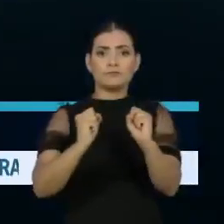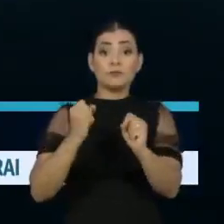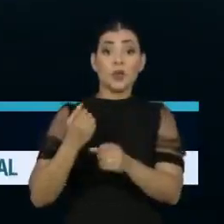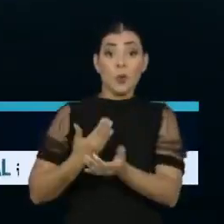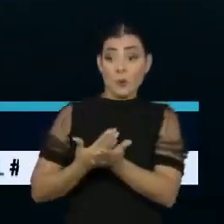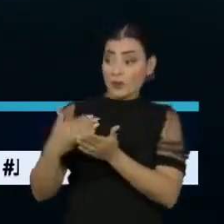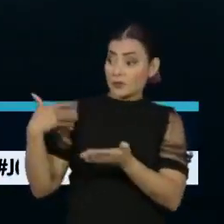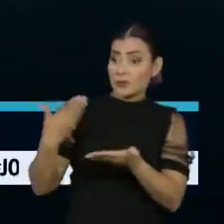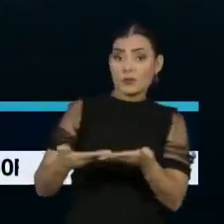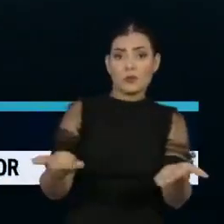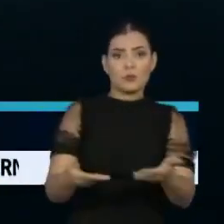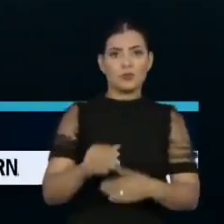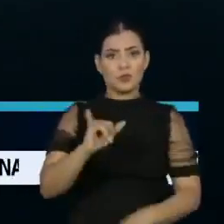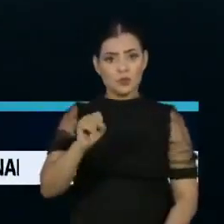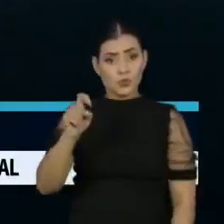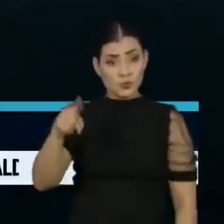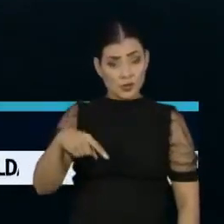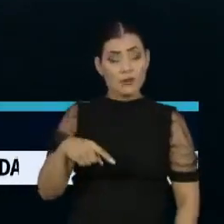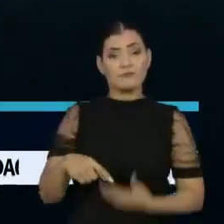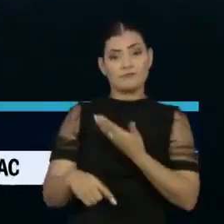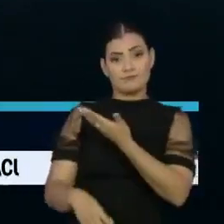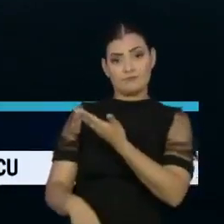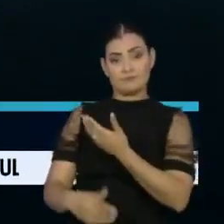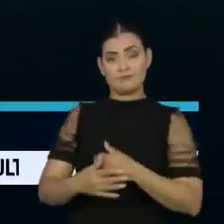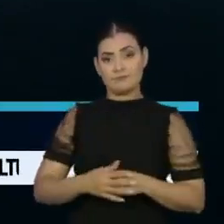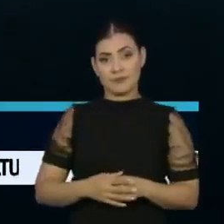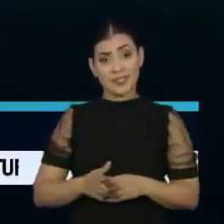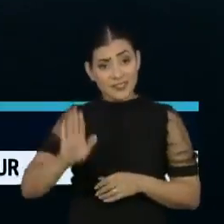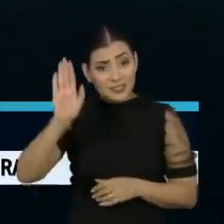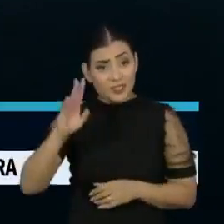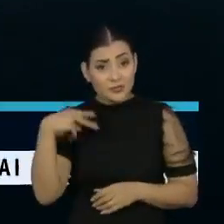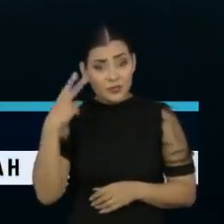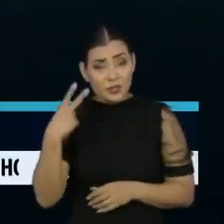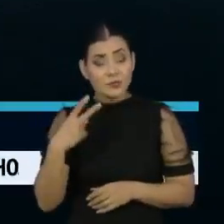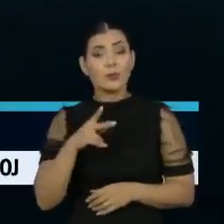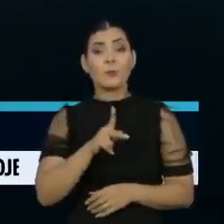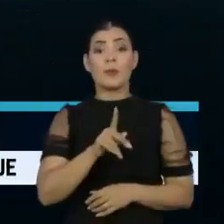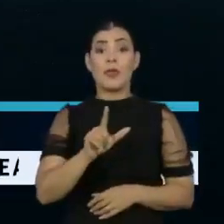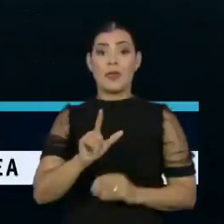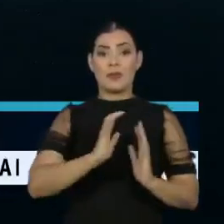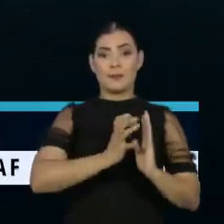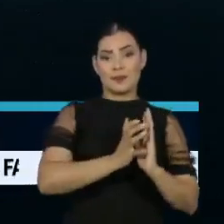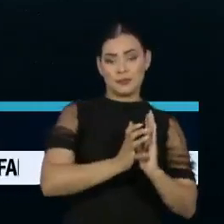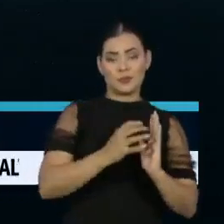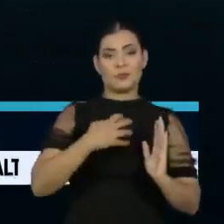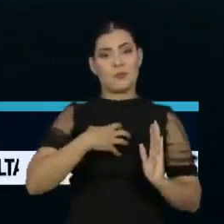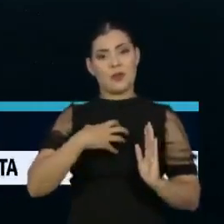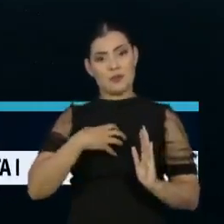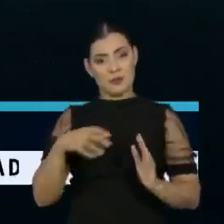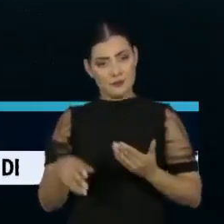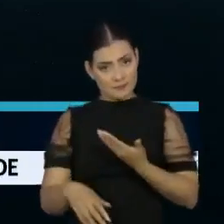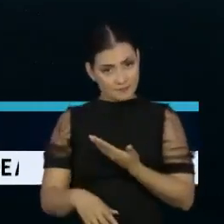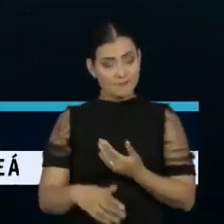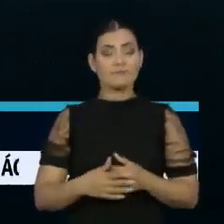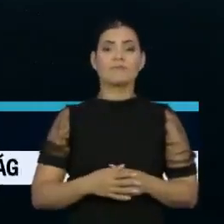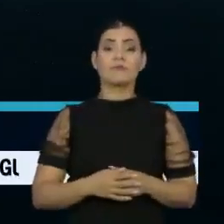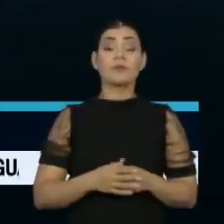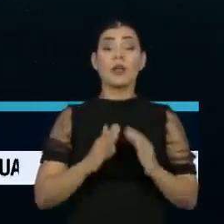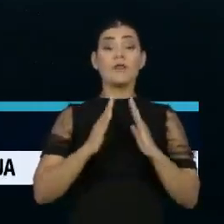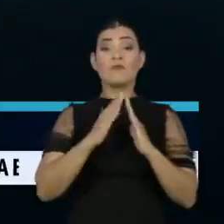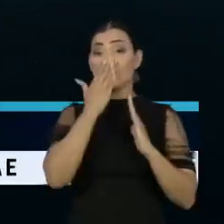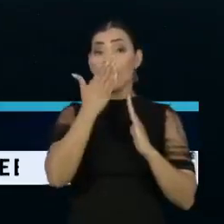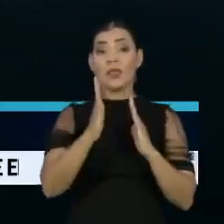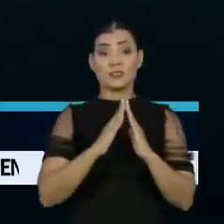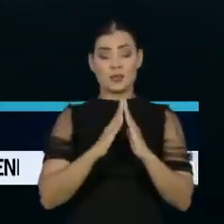ano. José Cláudio Castro de Souza, candidato a vereador pelo PL na cidade baiana de Correntina, estava na porta